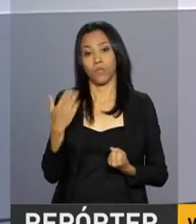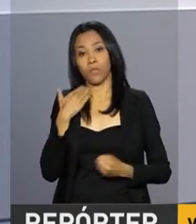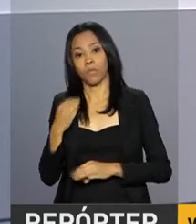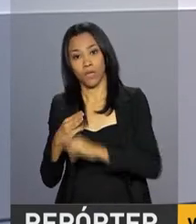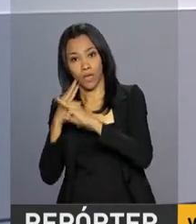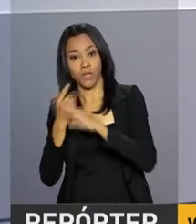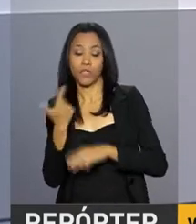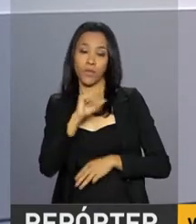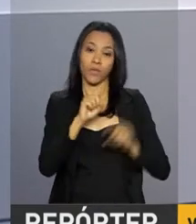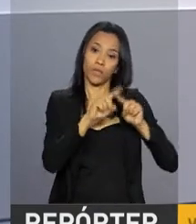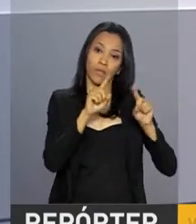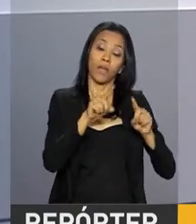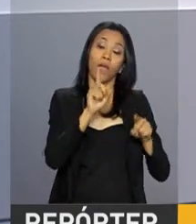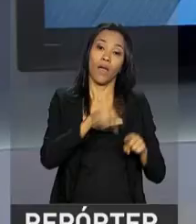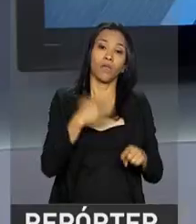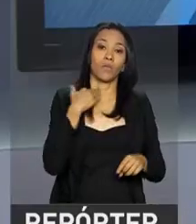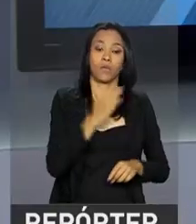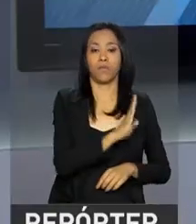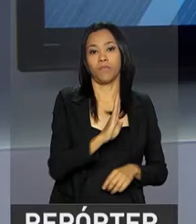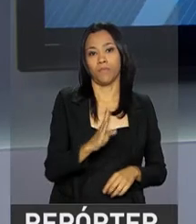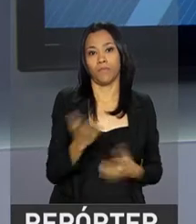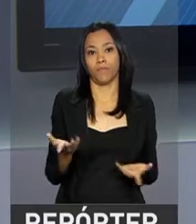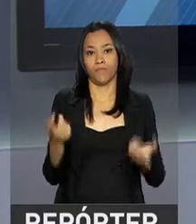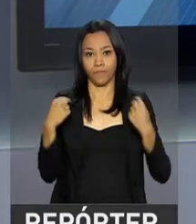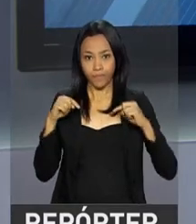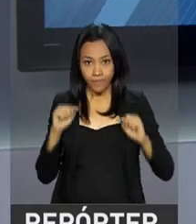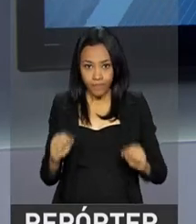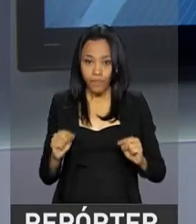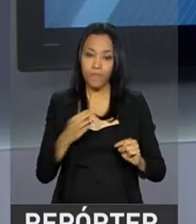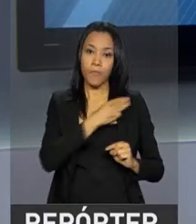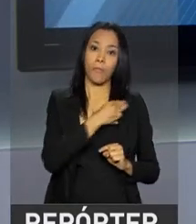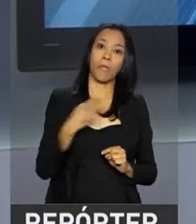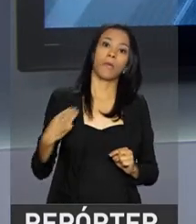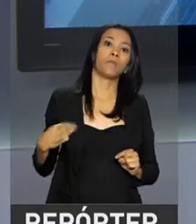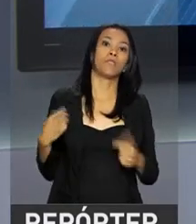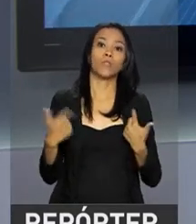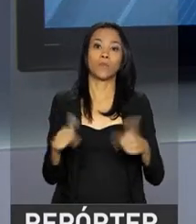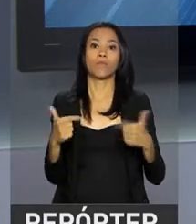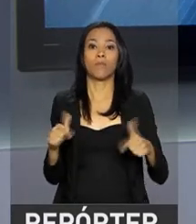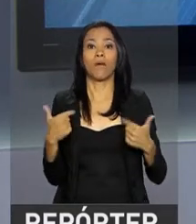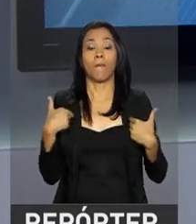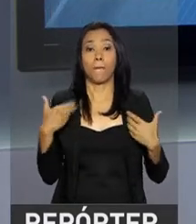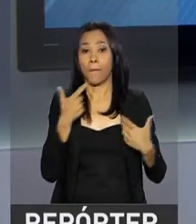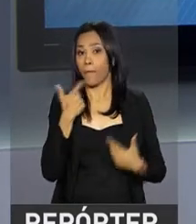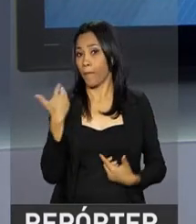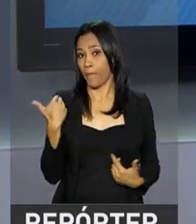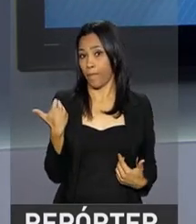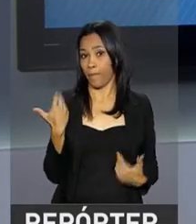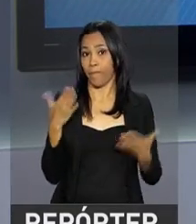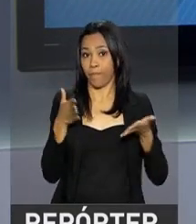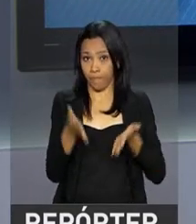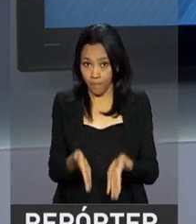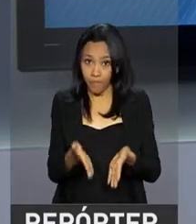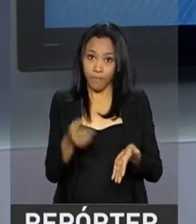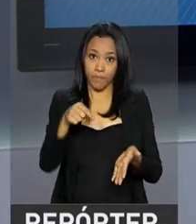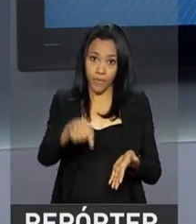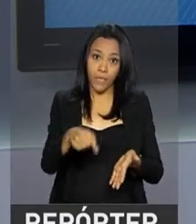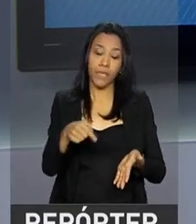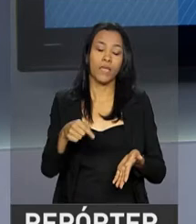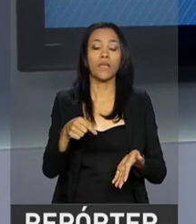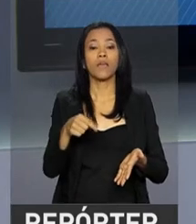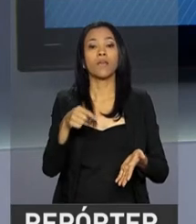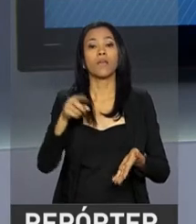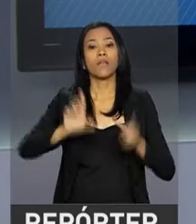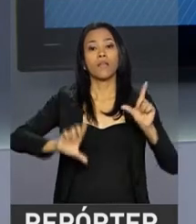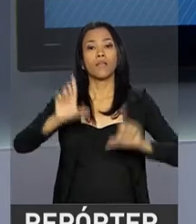e o outro é do banco do brasil o ministro do trabalho ronaldo nogueira participou agora há pouco do programa por dentro do governo